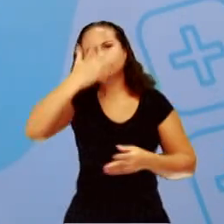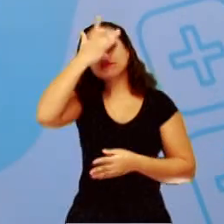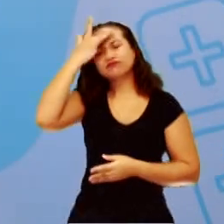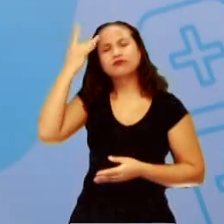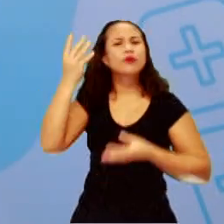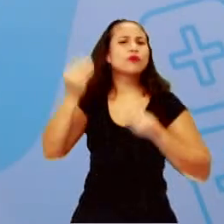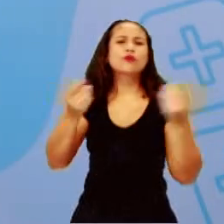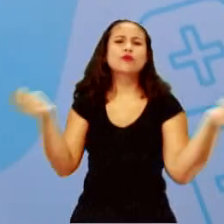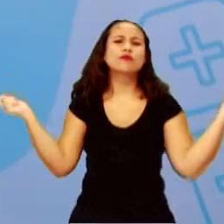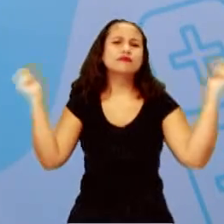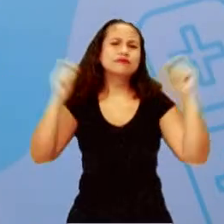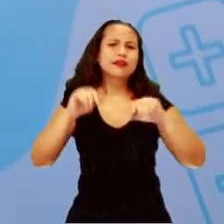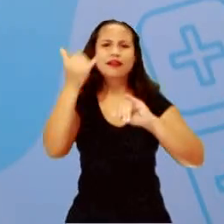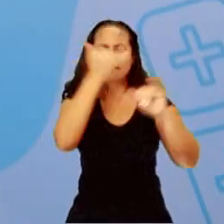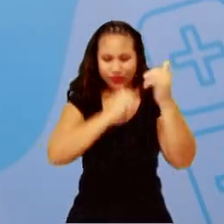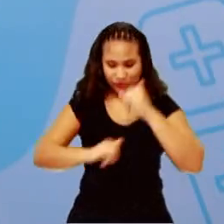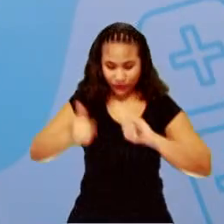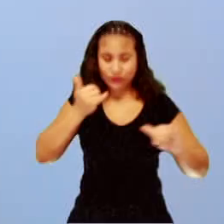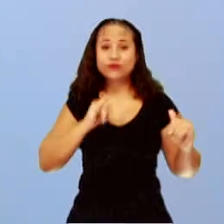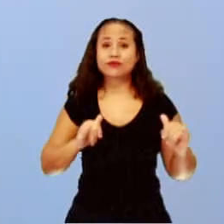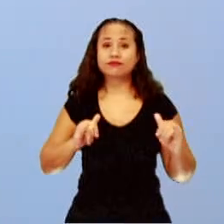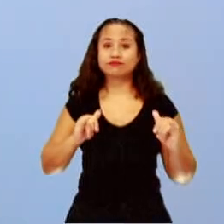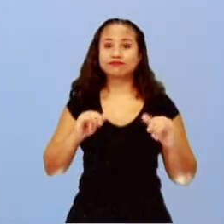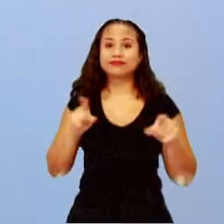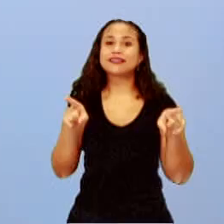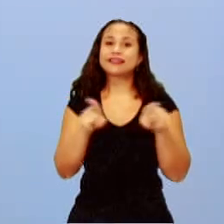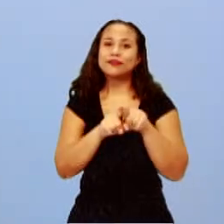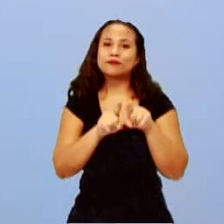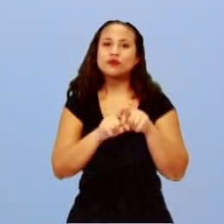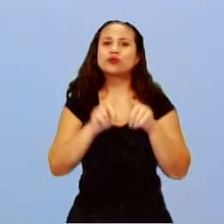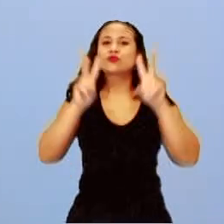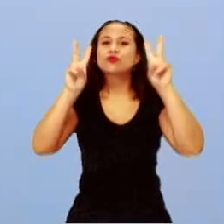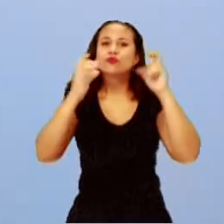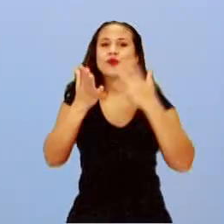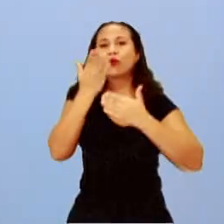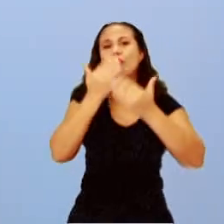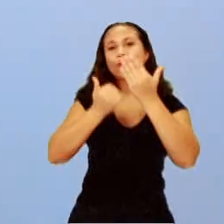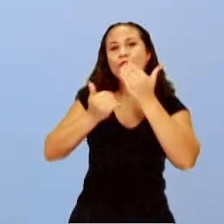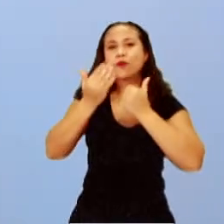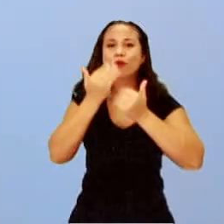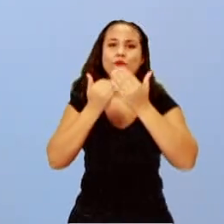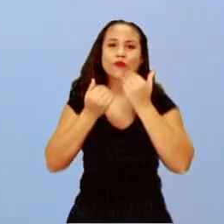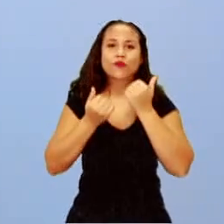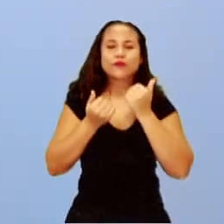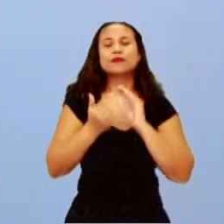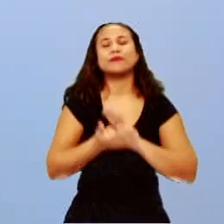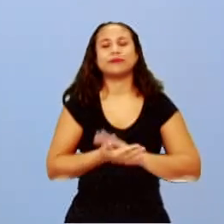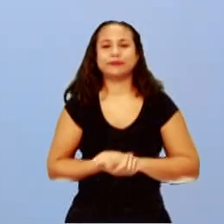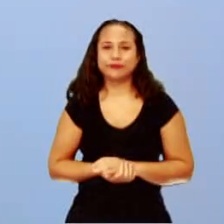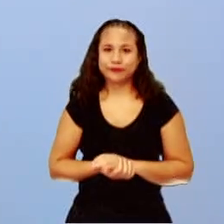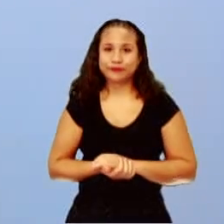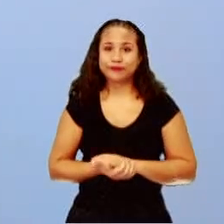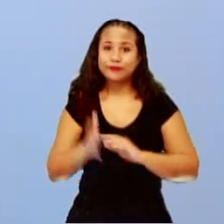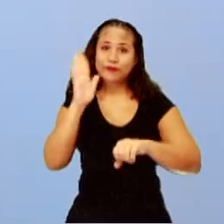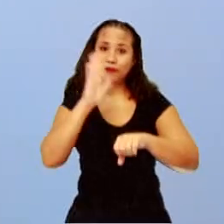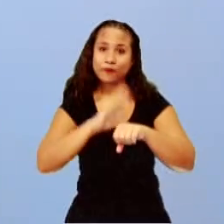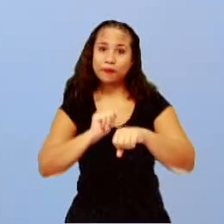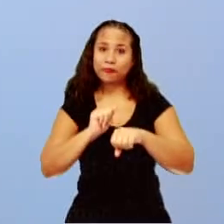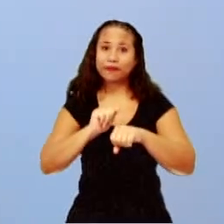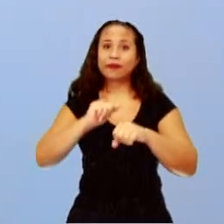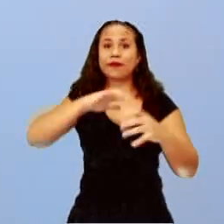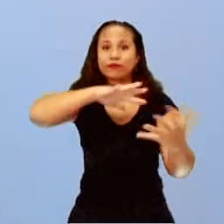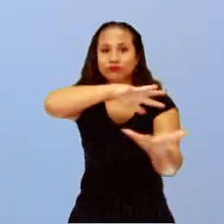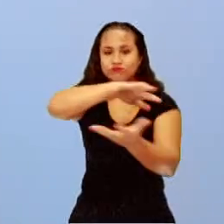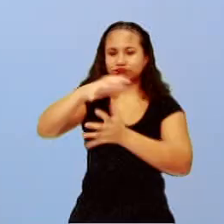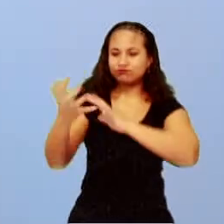humanos conseguem obter energia? Né? Através dos alimentos que consomem. Nós chamamos isso de biomassa,